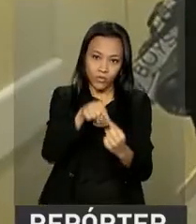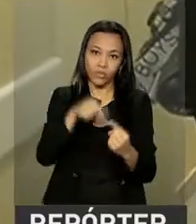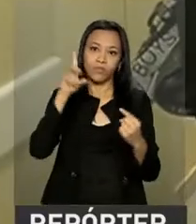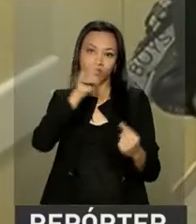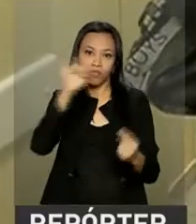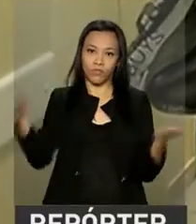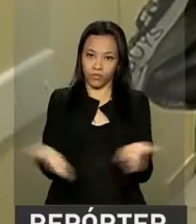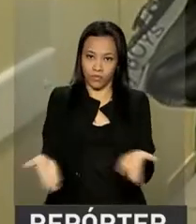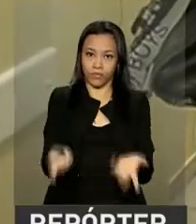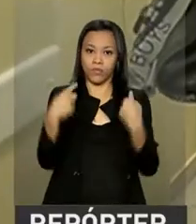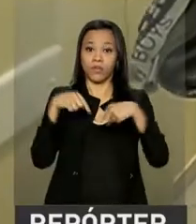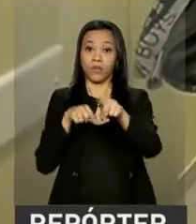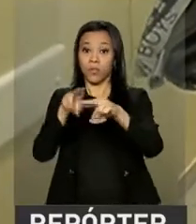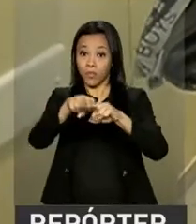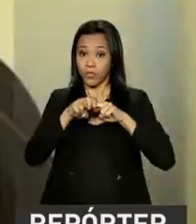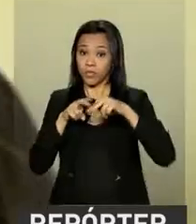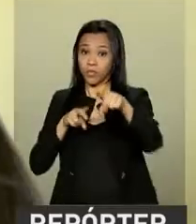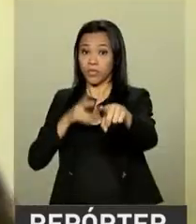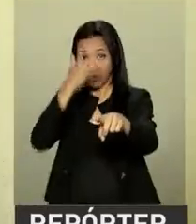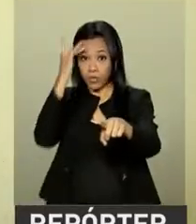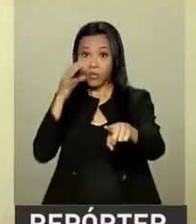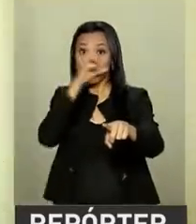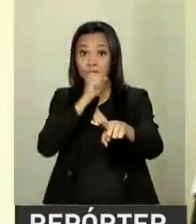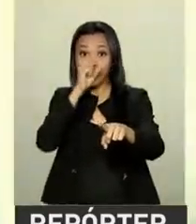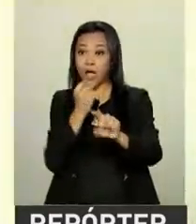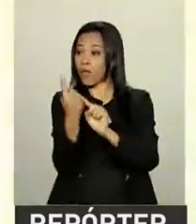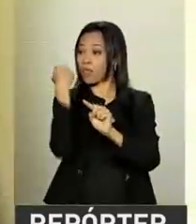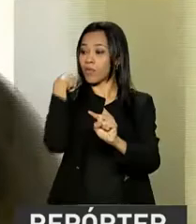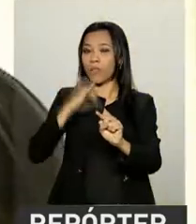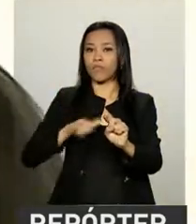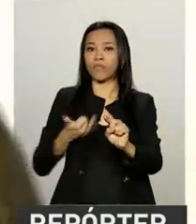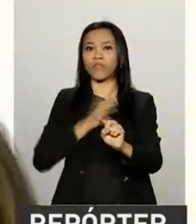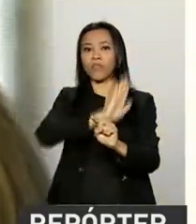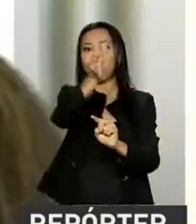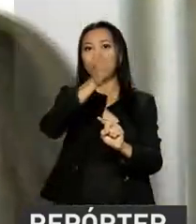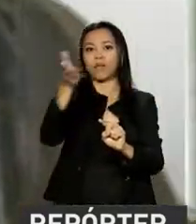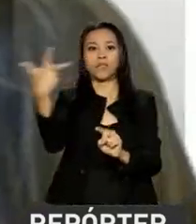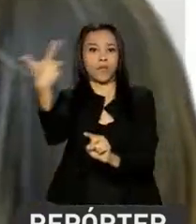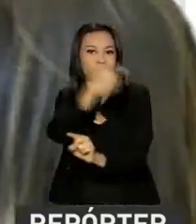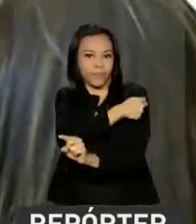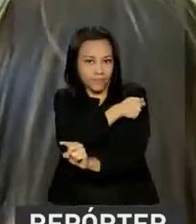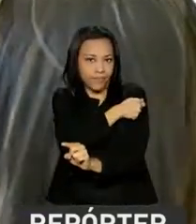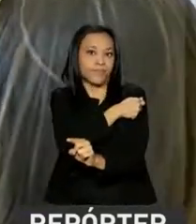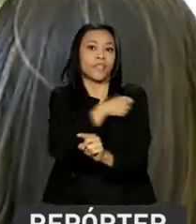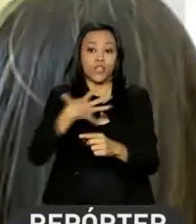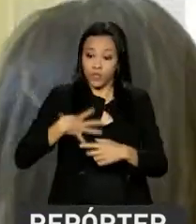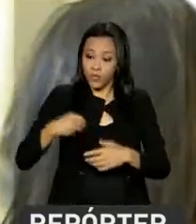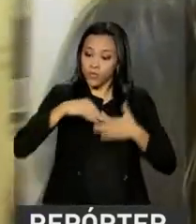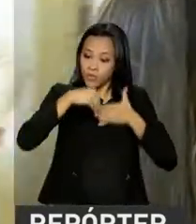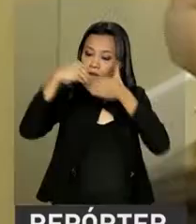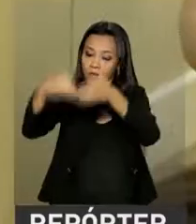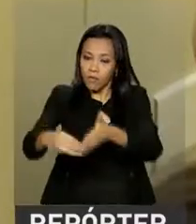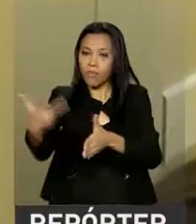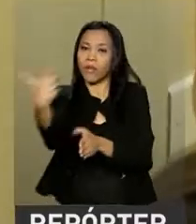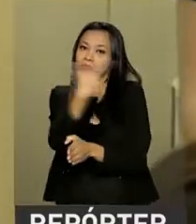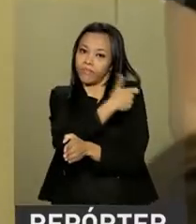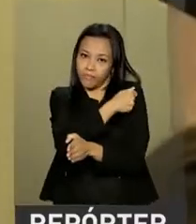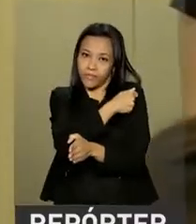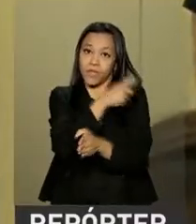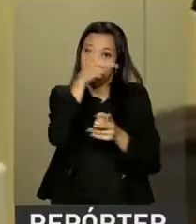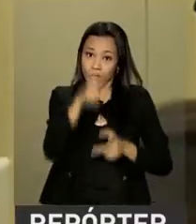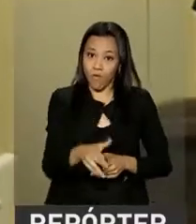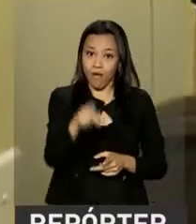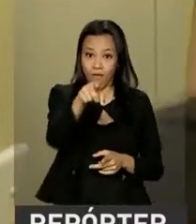isso muita gente aproveitou o sábado de postos de saúde abertos para tomar ou trazer os filhos para serem vacinados foi o